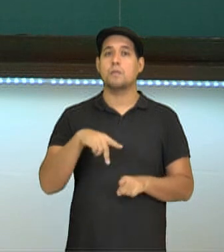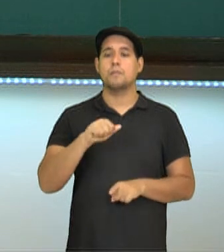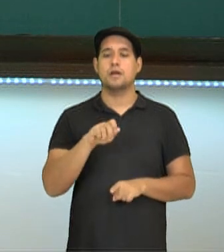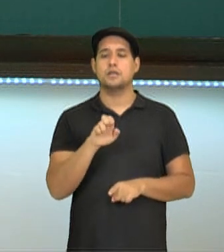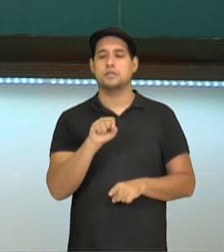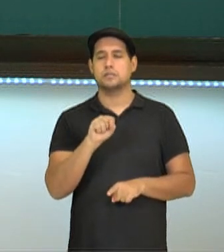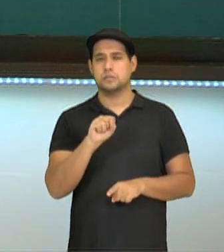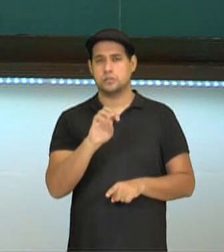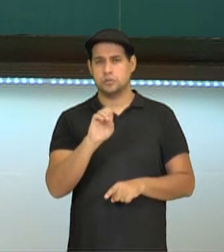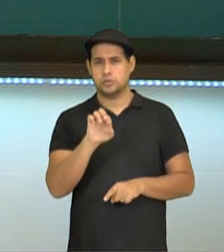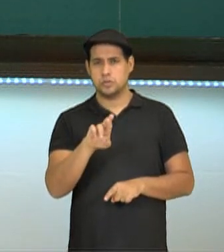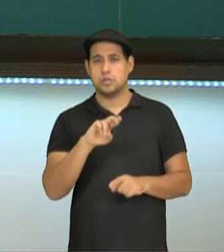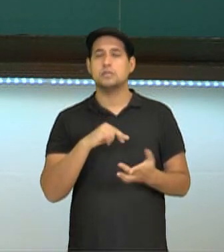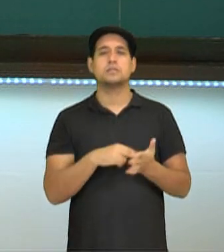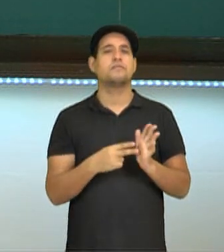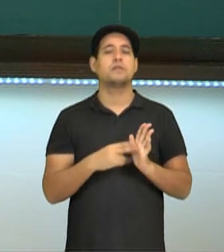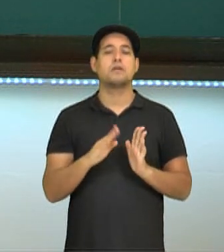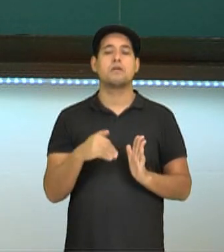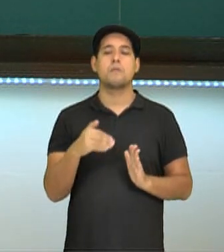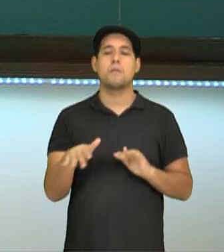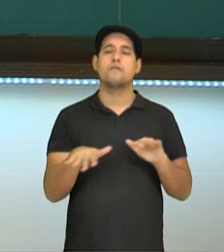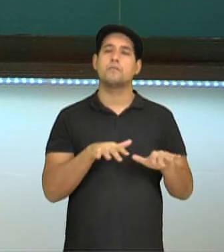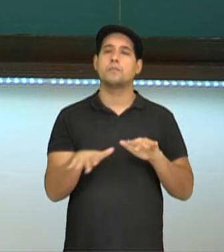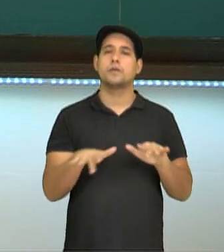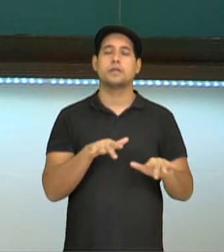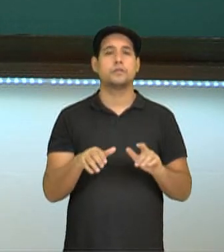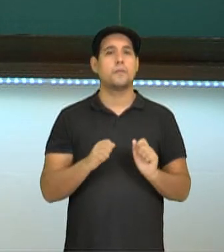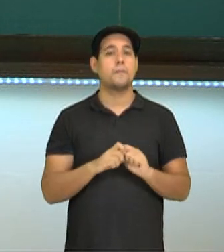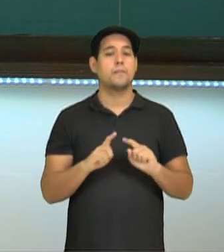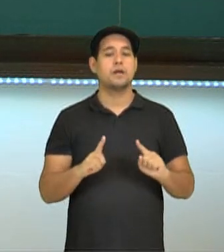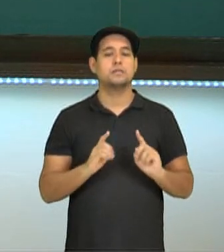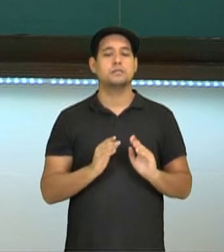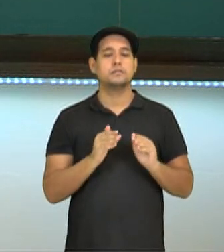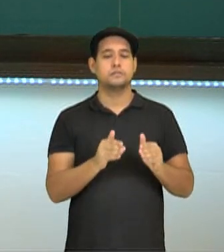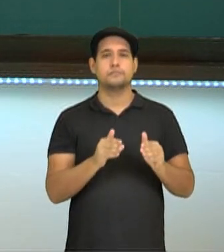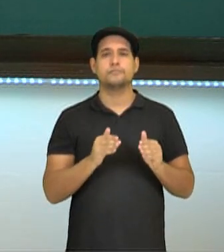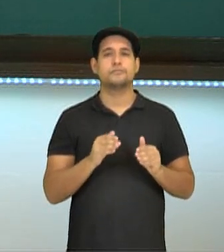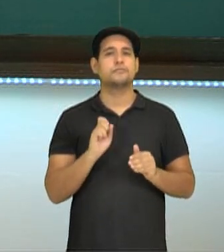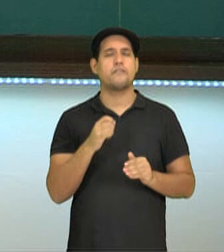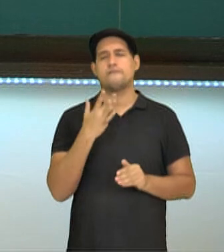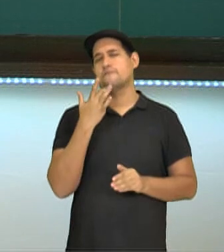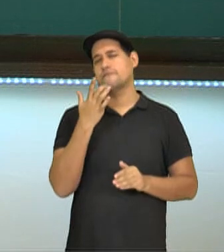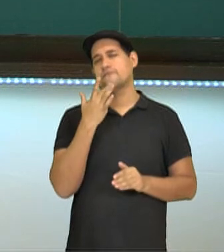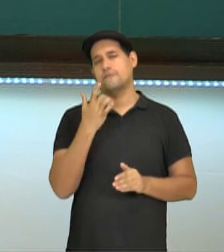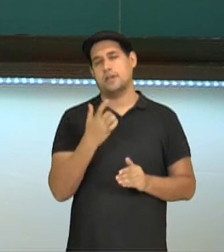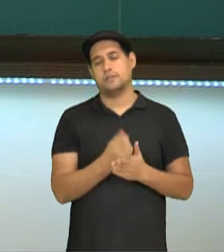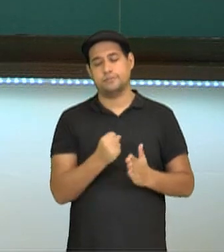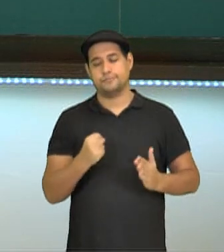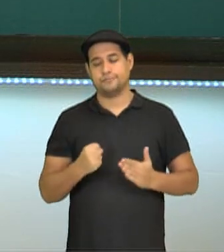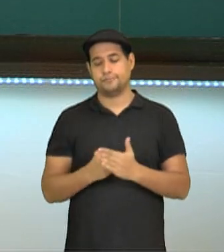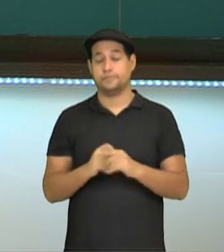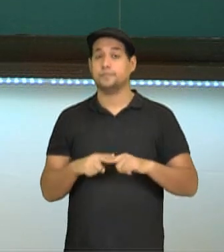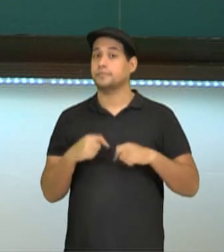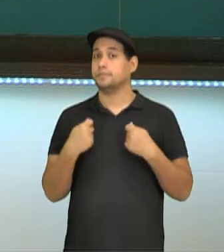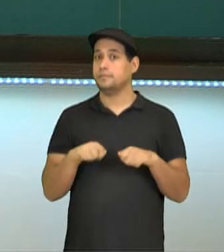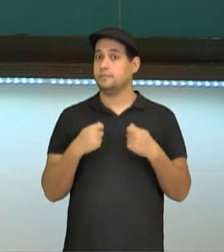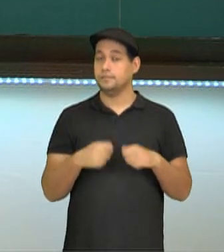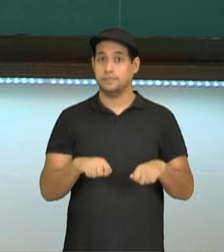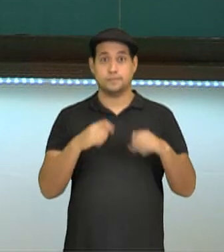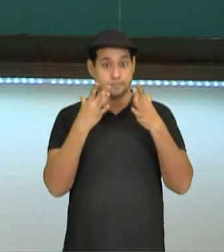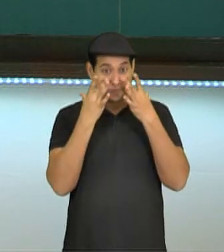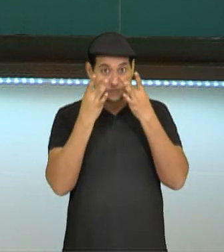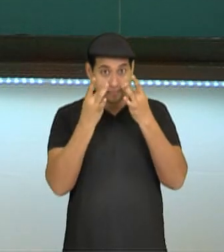pastor acontece um pouco mais de movimentos, mas são mates fáceis de defender. Só precisa ter